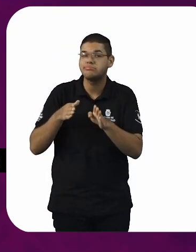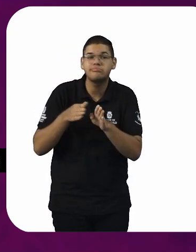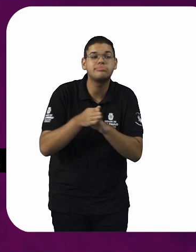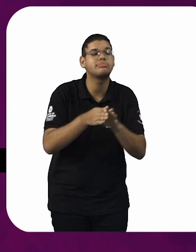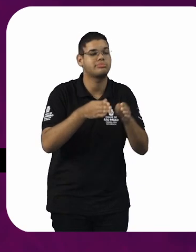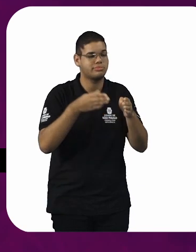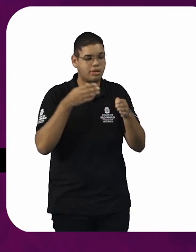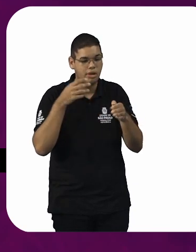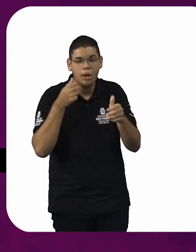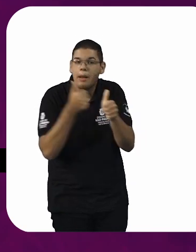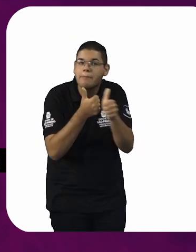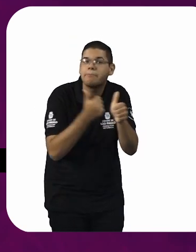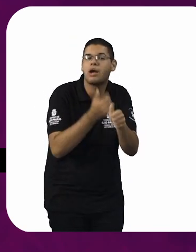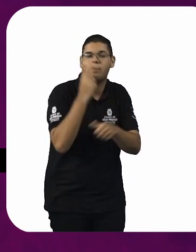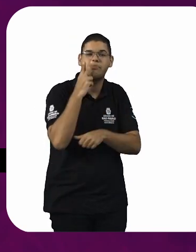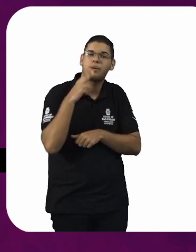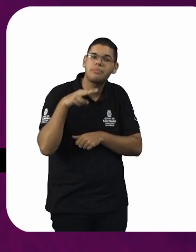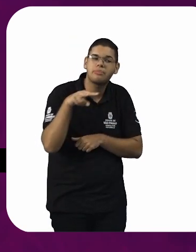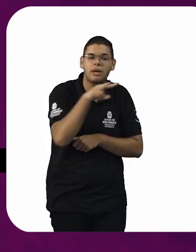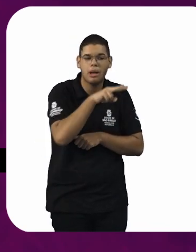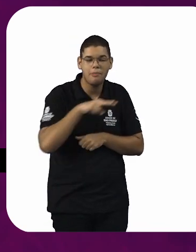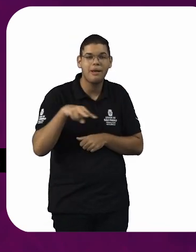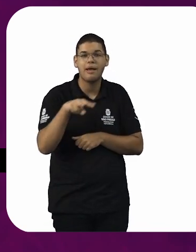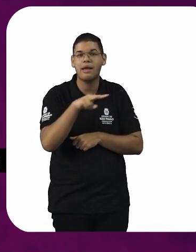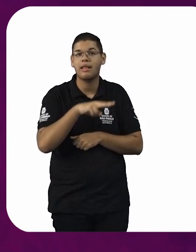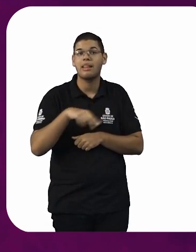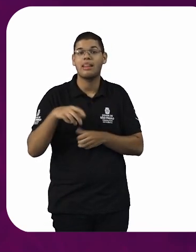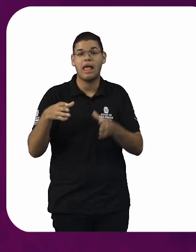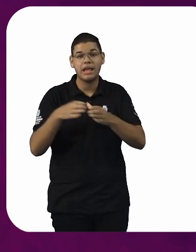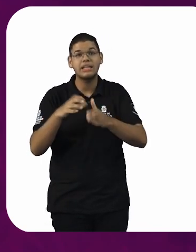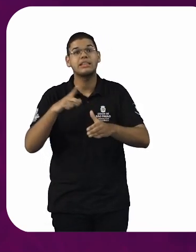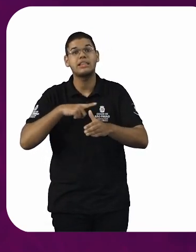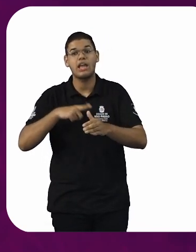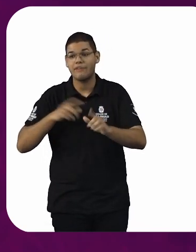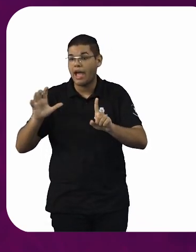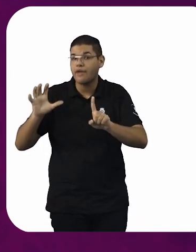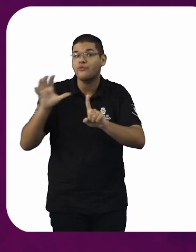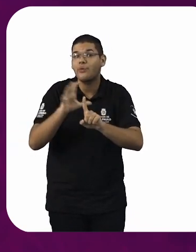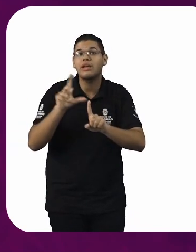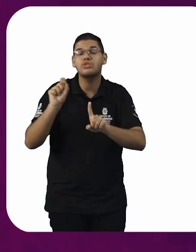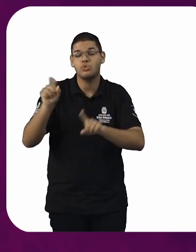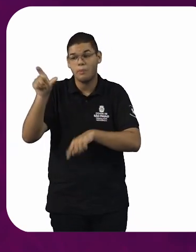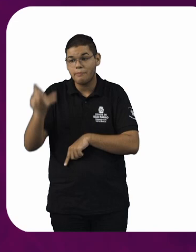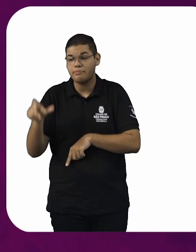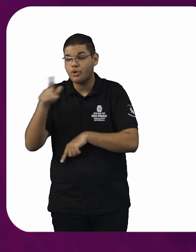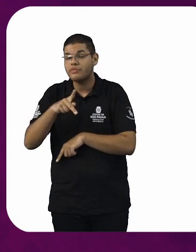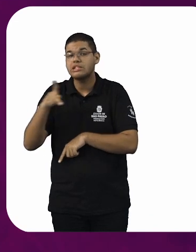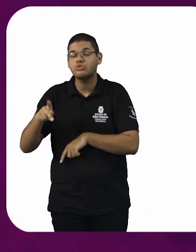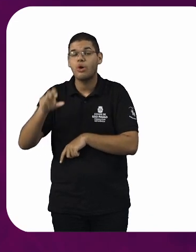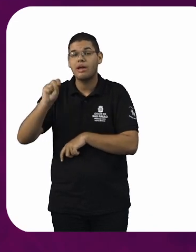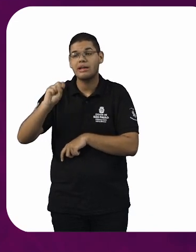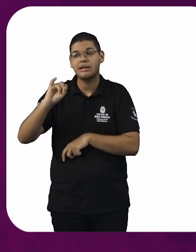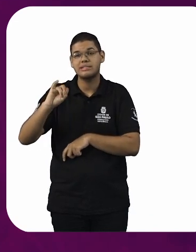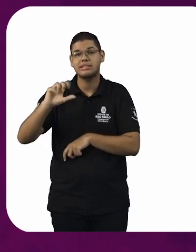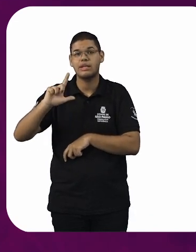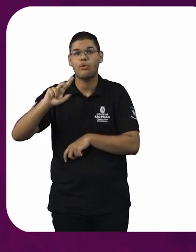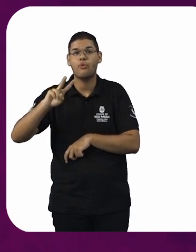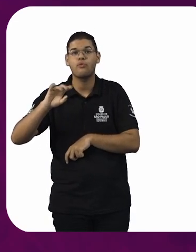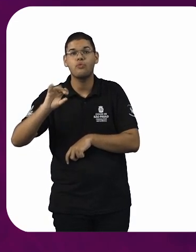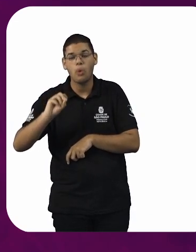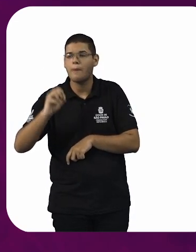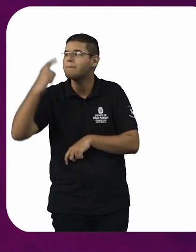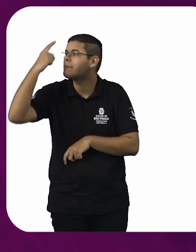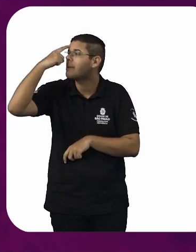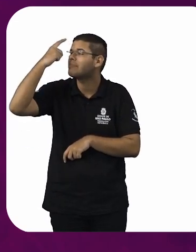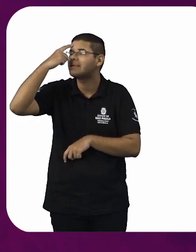que teve até ali a influência, a participação do professor Silvio Almeida, para pensar em todo o arcabouço da